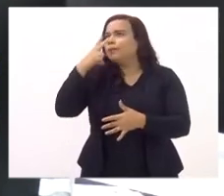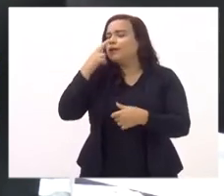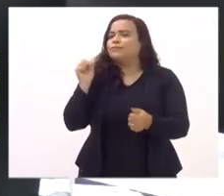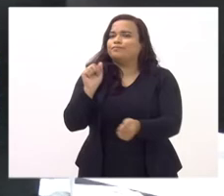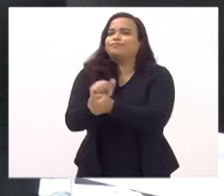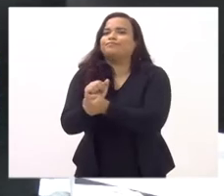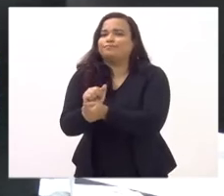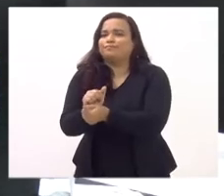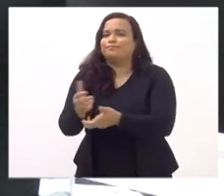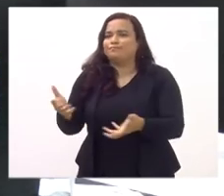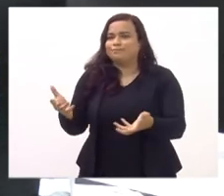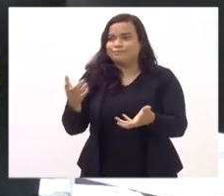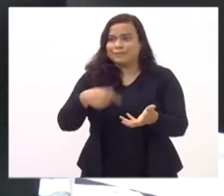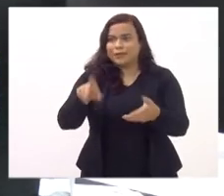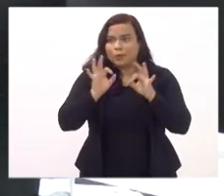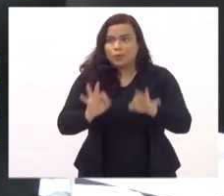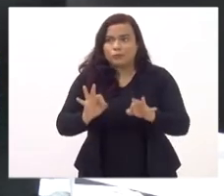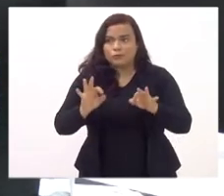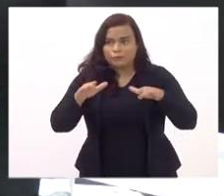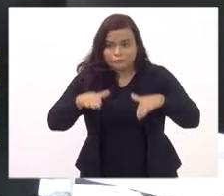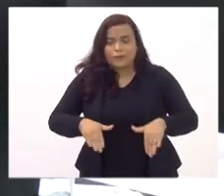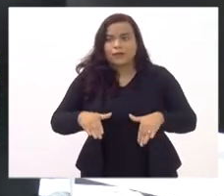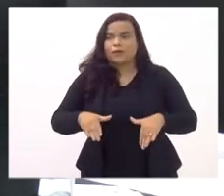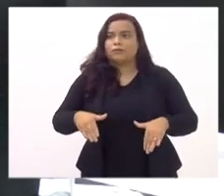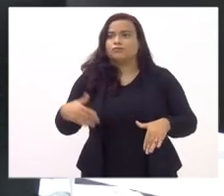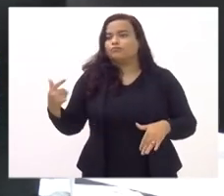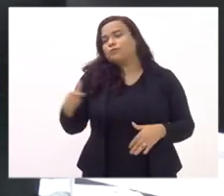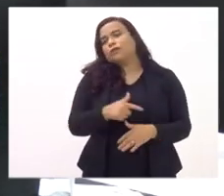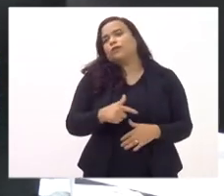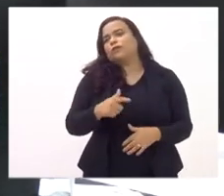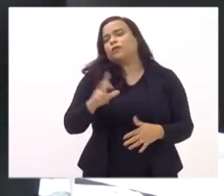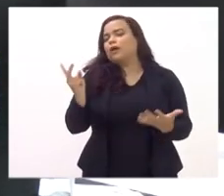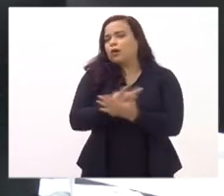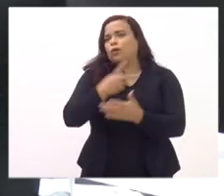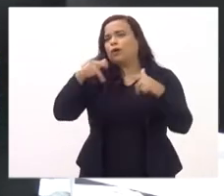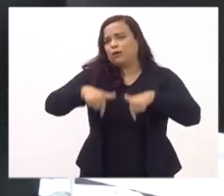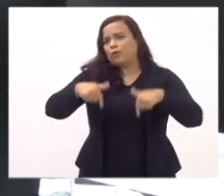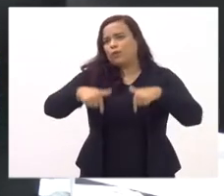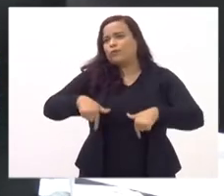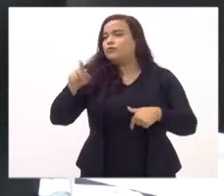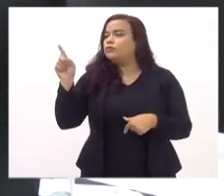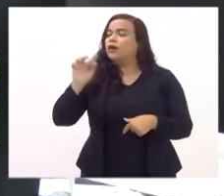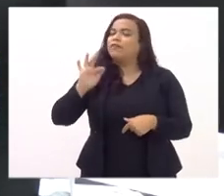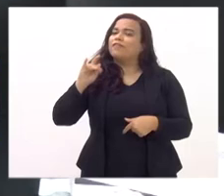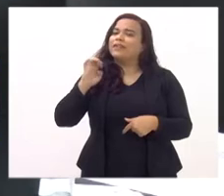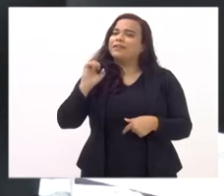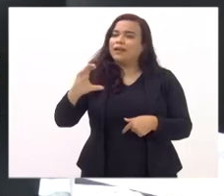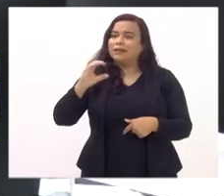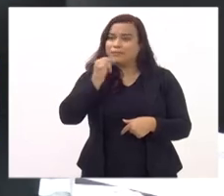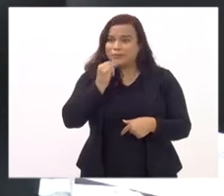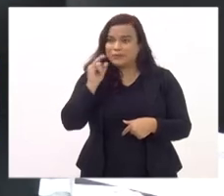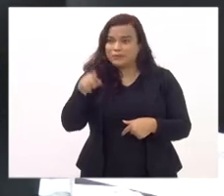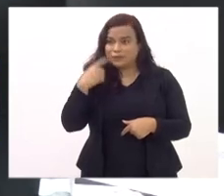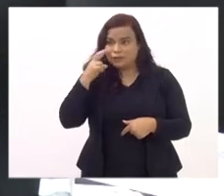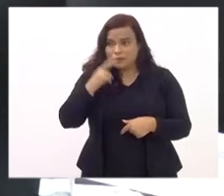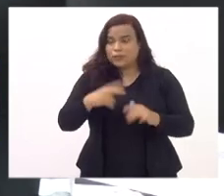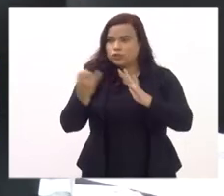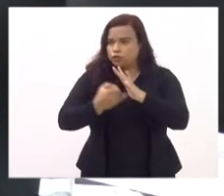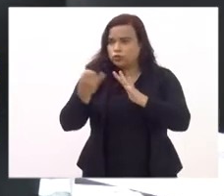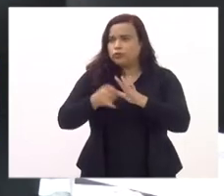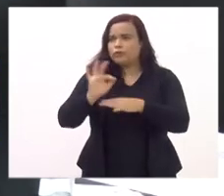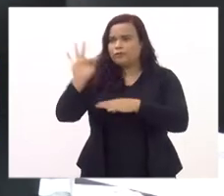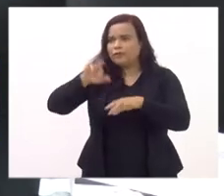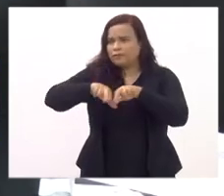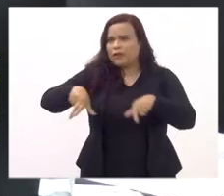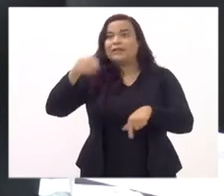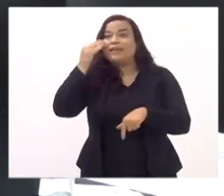condições de permanência. Que a verdade é o que acontece hoje, por exemplo, com a FAETEC. A gente viu que os institutos federais ainda tentam dispor das